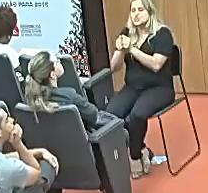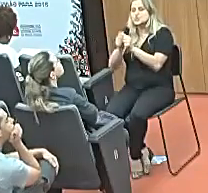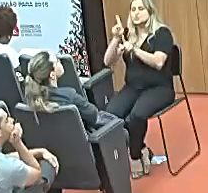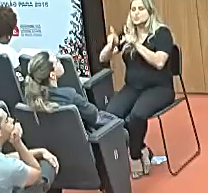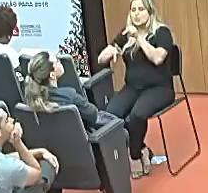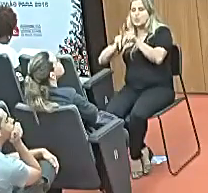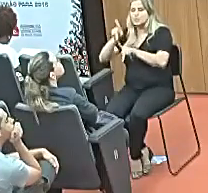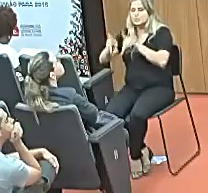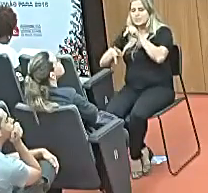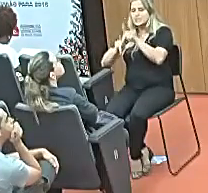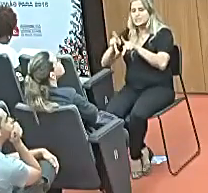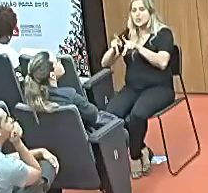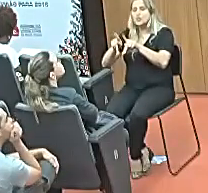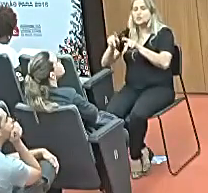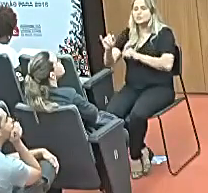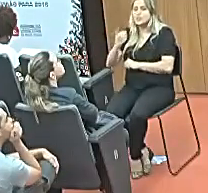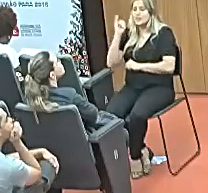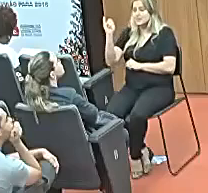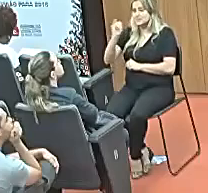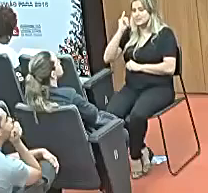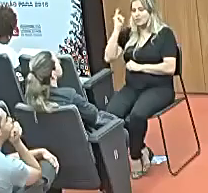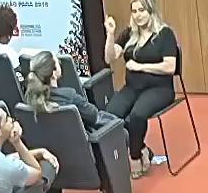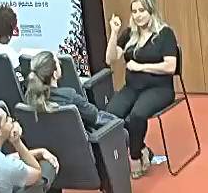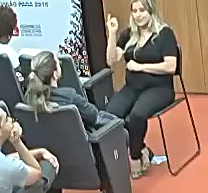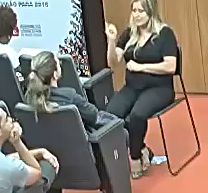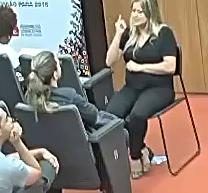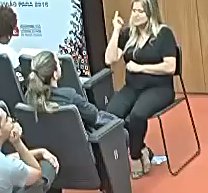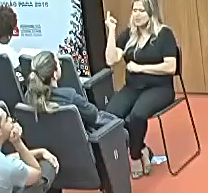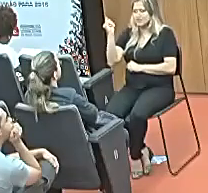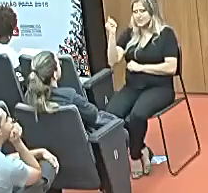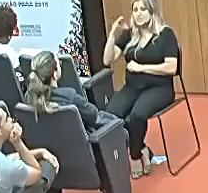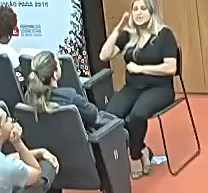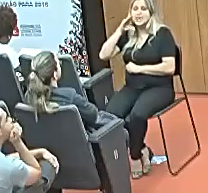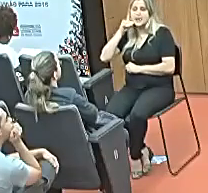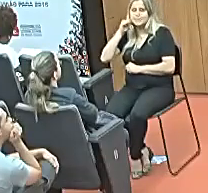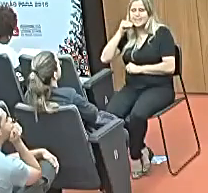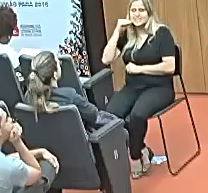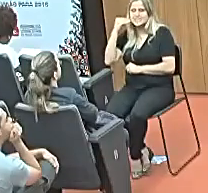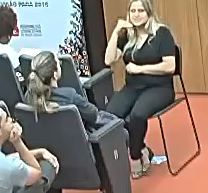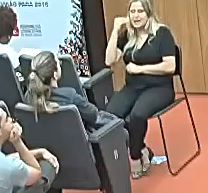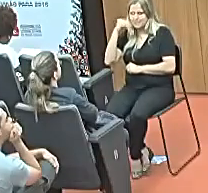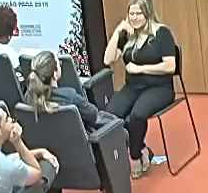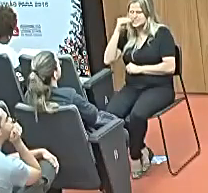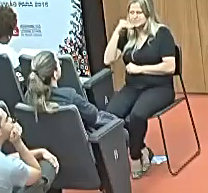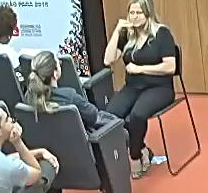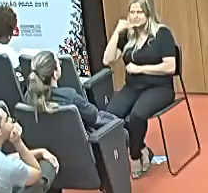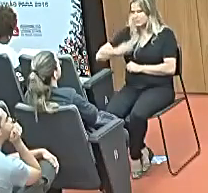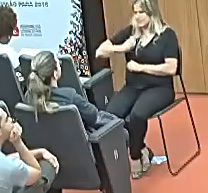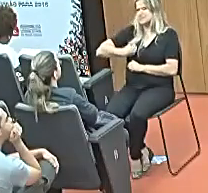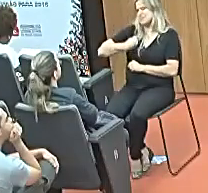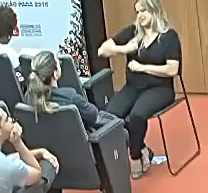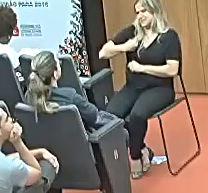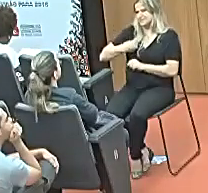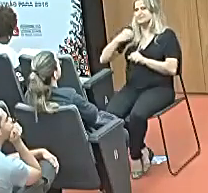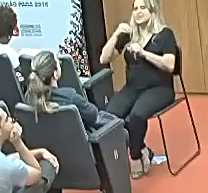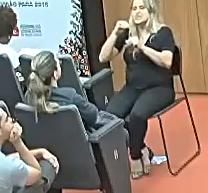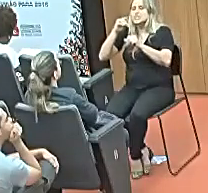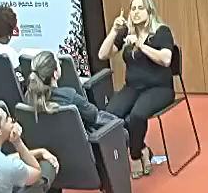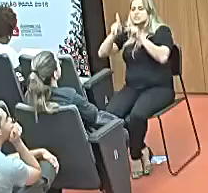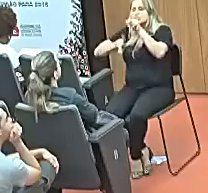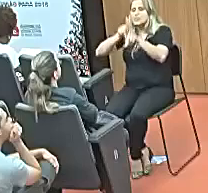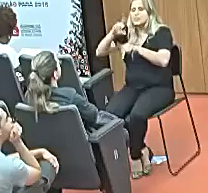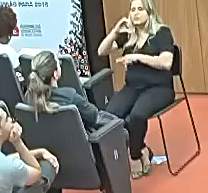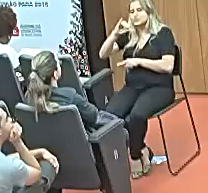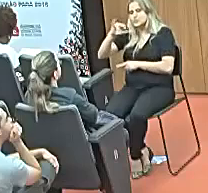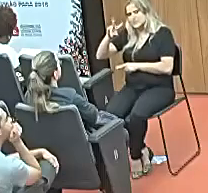importante das políticas públicas é que isso permaneça para o futuro muito obrigado pela pelo convite